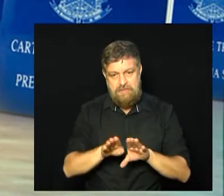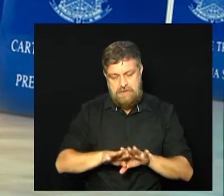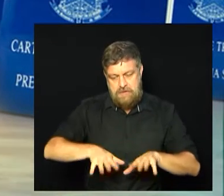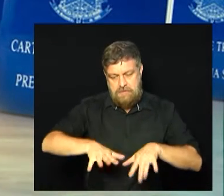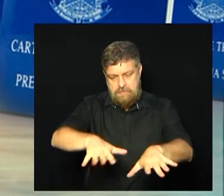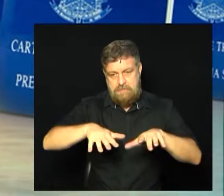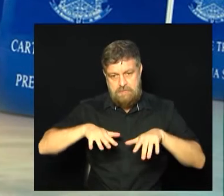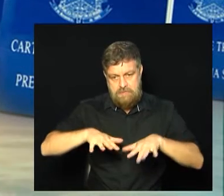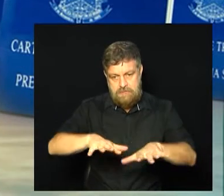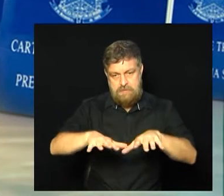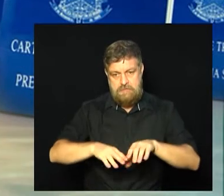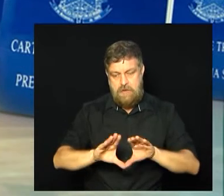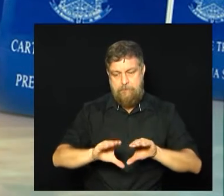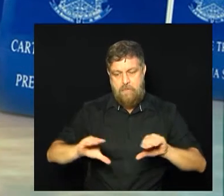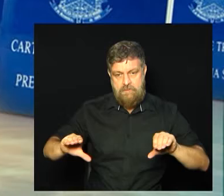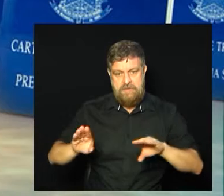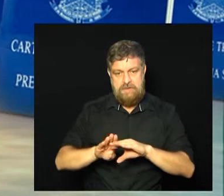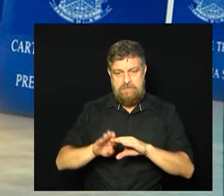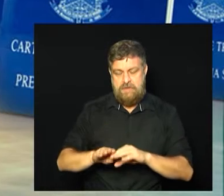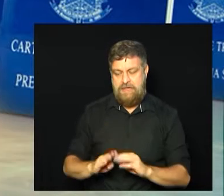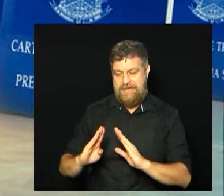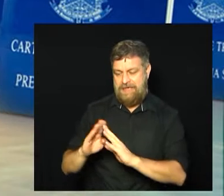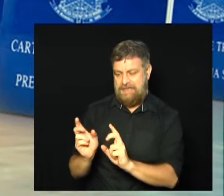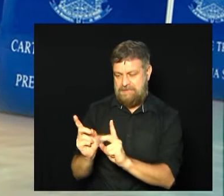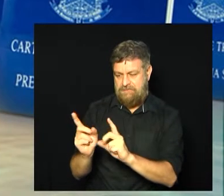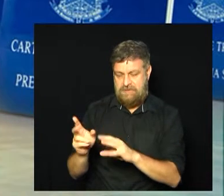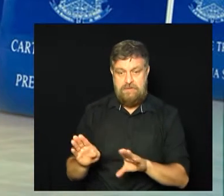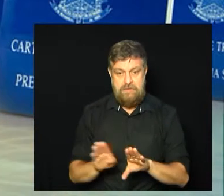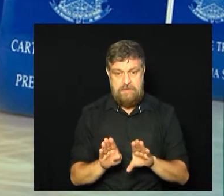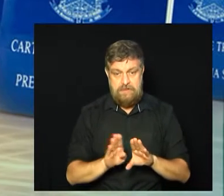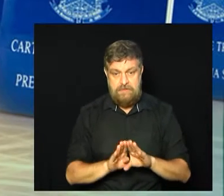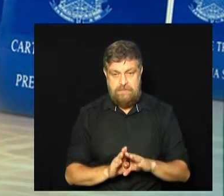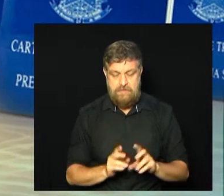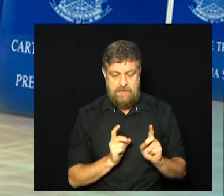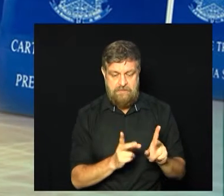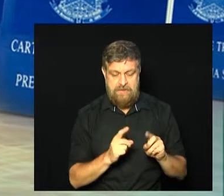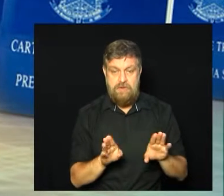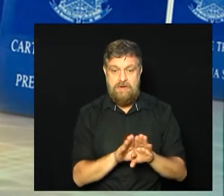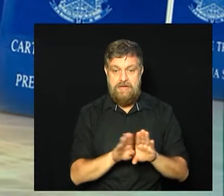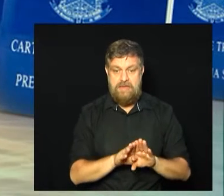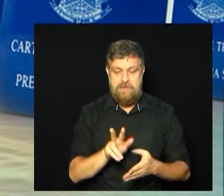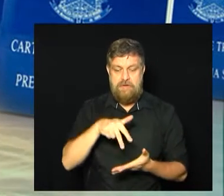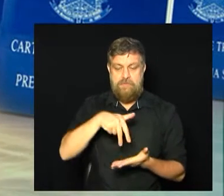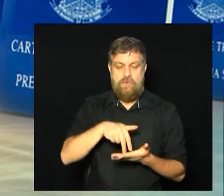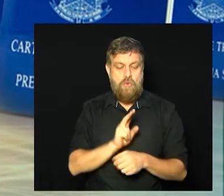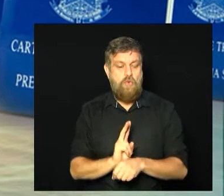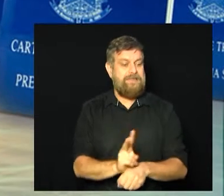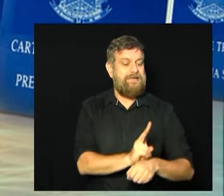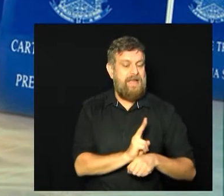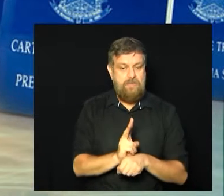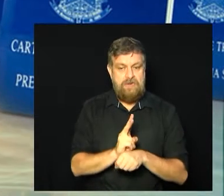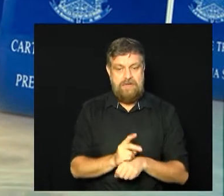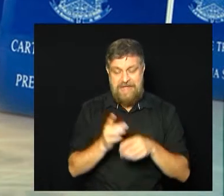de móveis, vendedor em domicílio, vendedor interno e zelador. Detalhes das